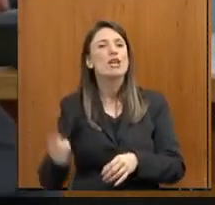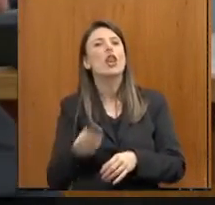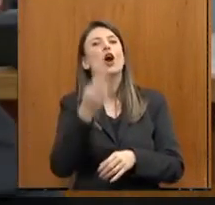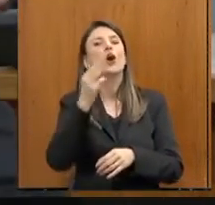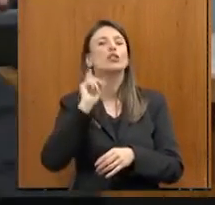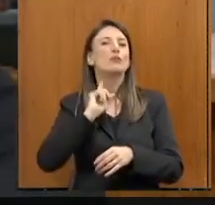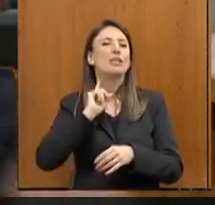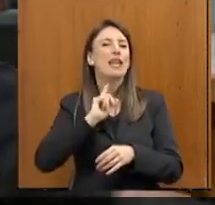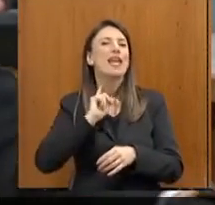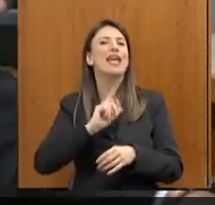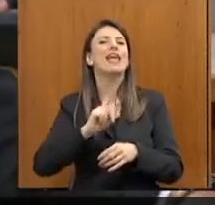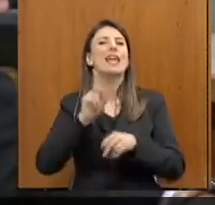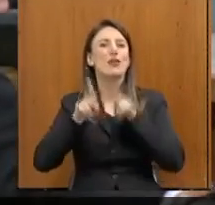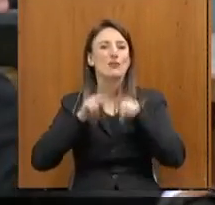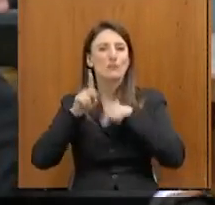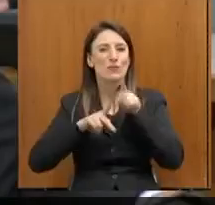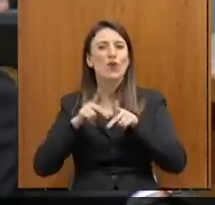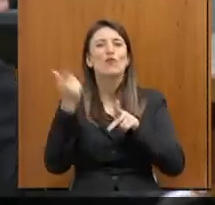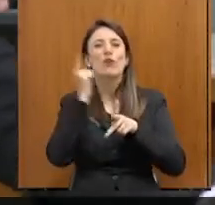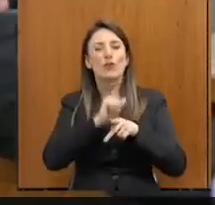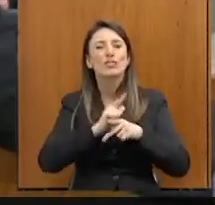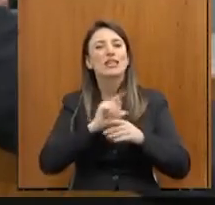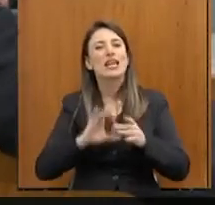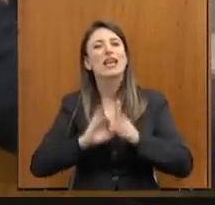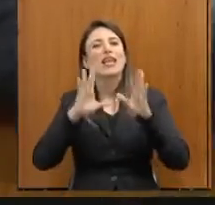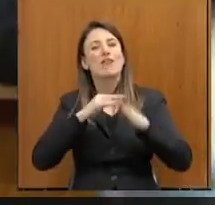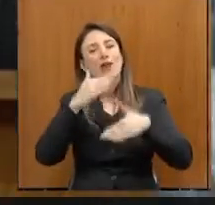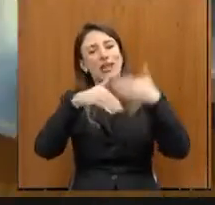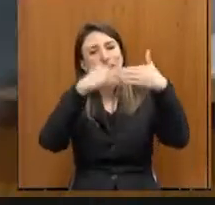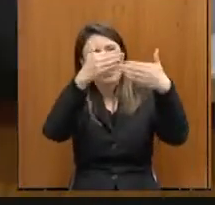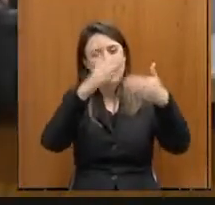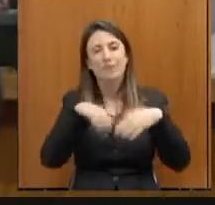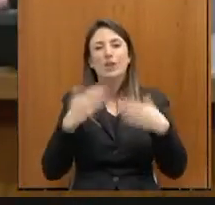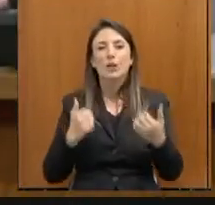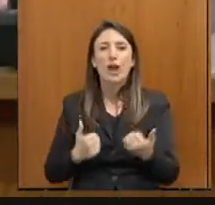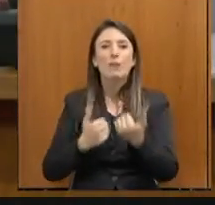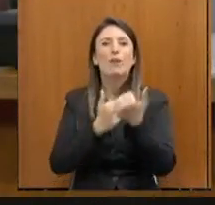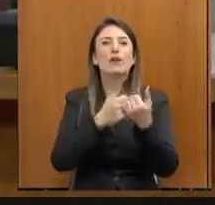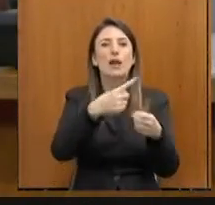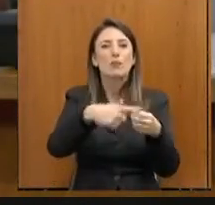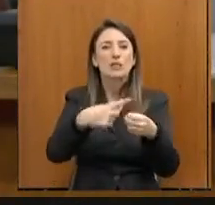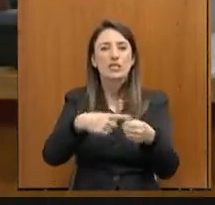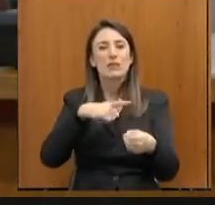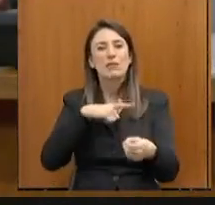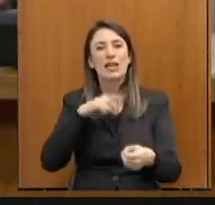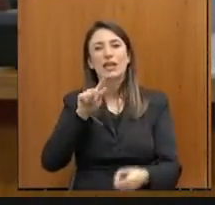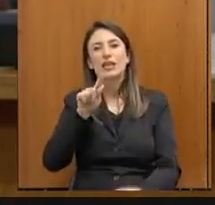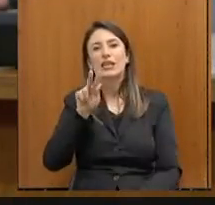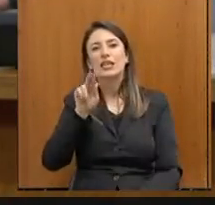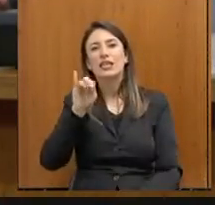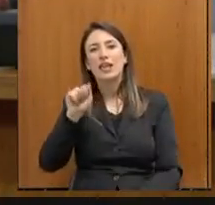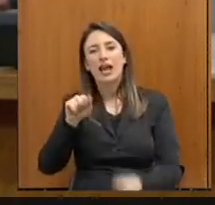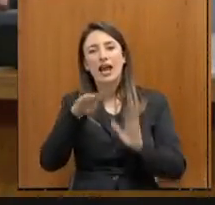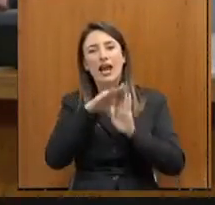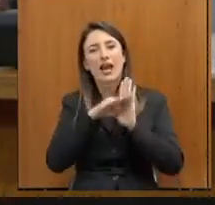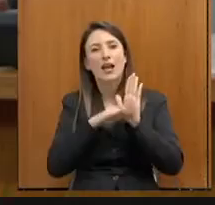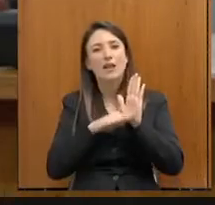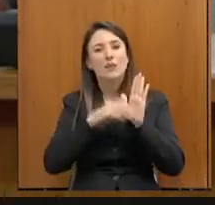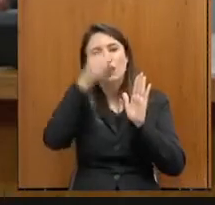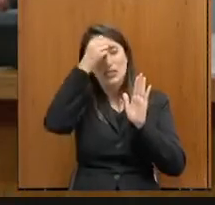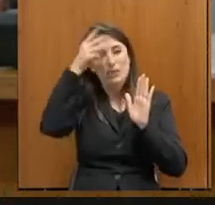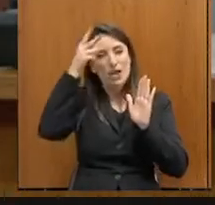no ambiente vídeo para crescer e Para apoiar os municípios eu tenho aqui um dia Municipal da